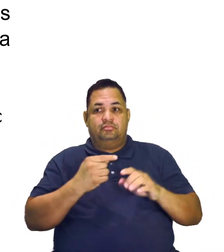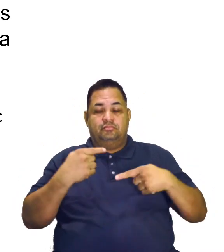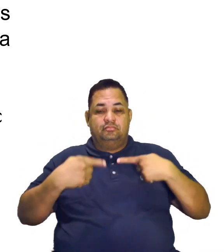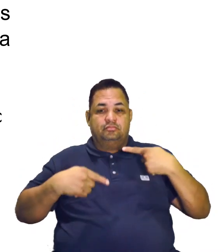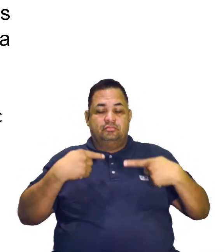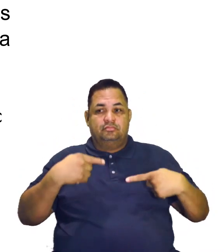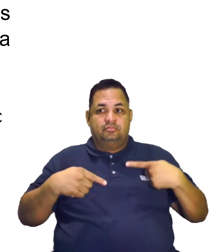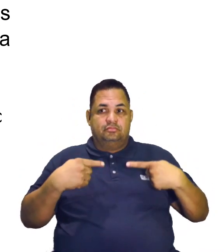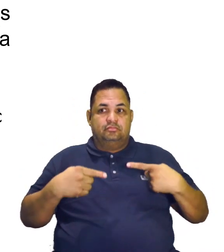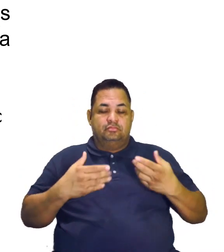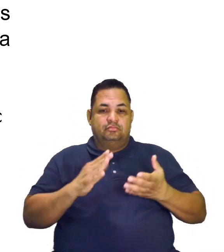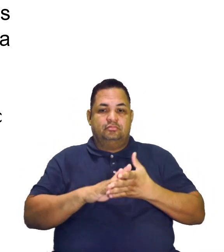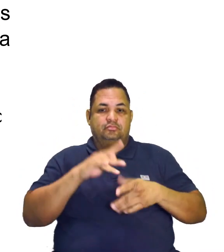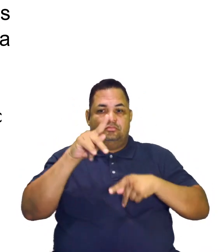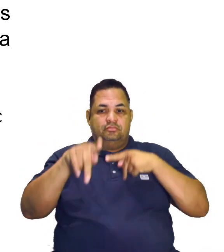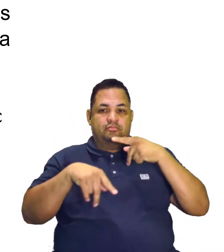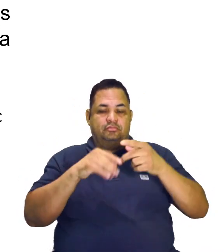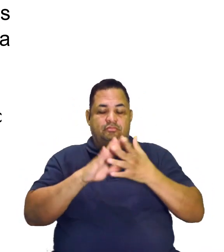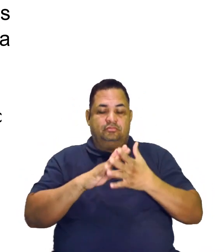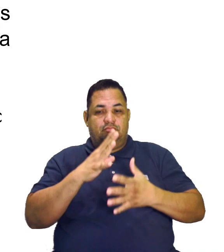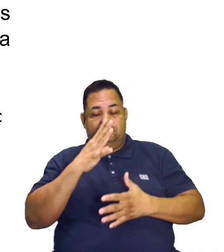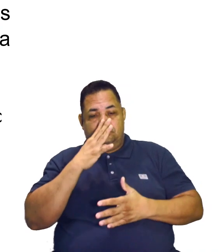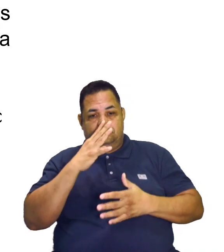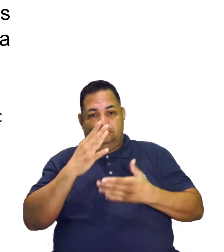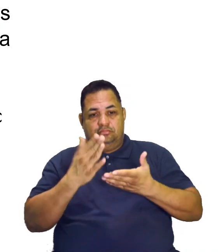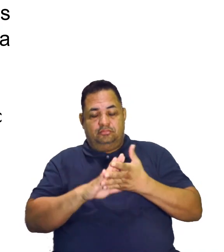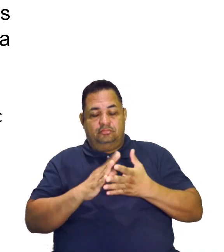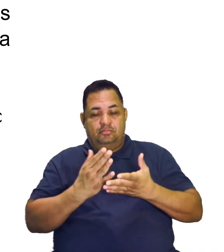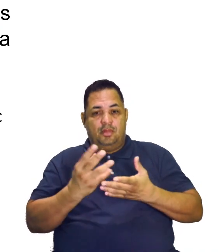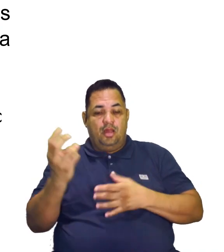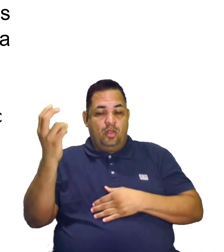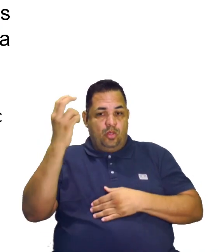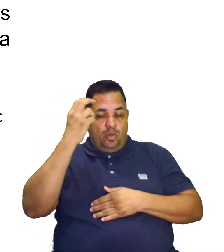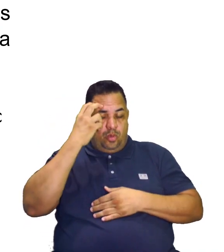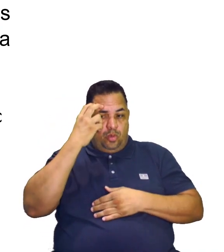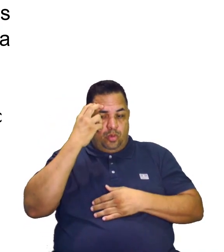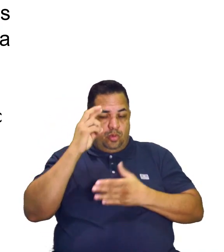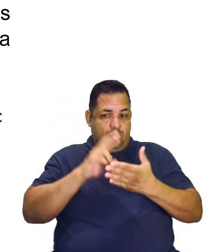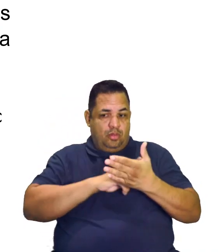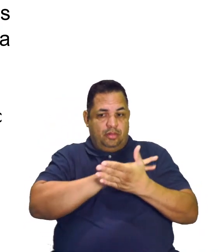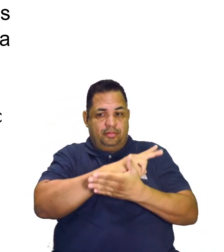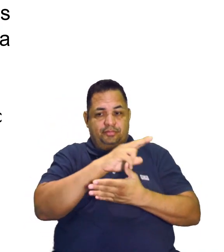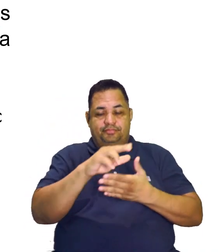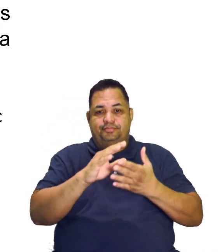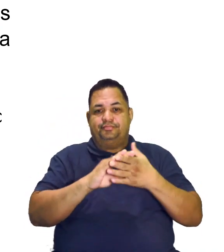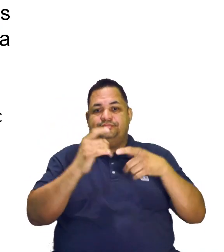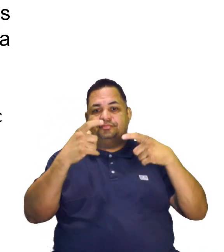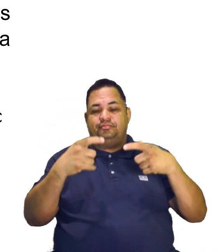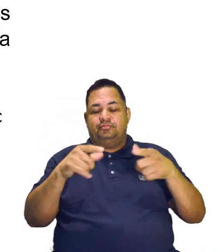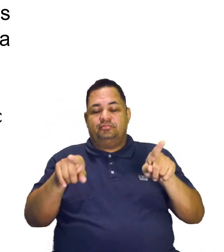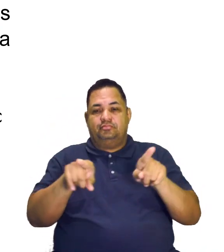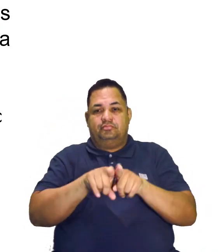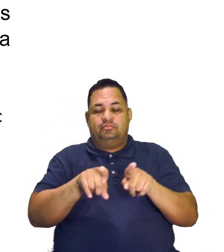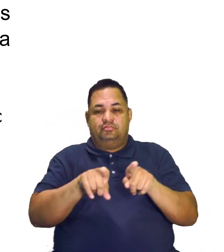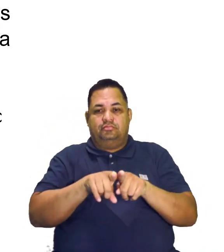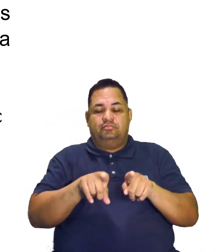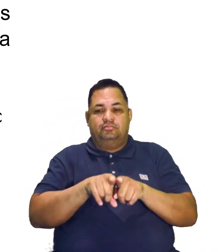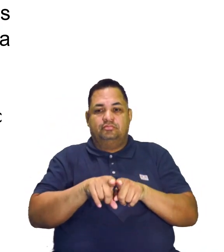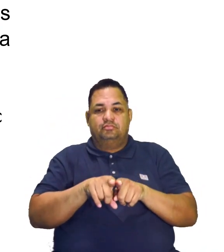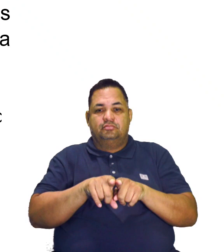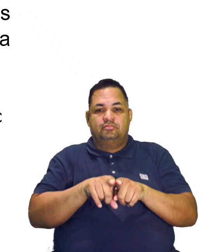povos originários, vocês podem assistir, que vai falar um pouco mais da cultura indígena, né, das várias etnias, e também